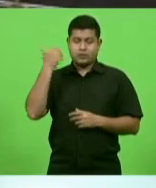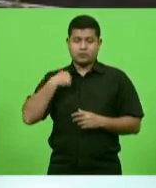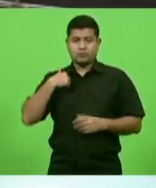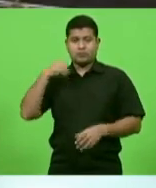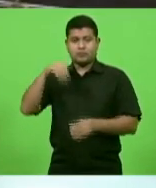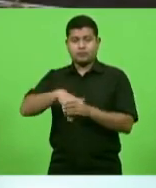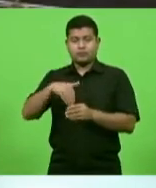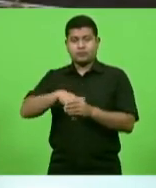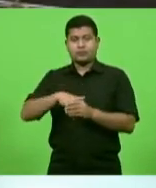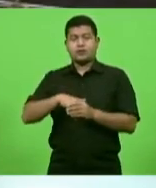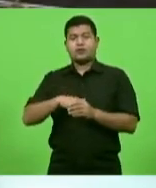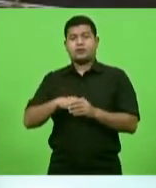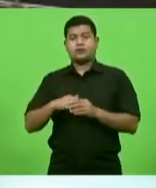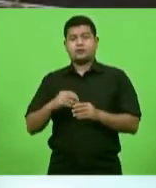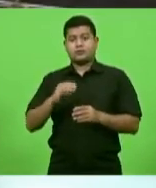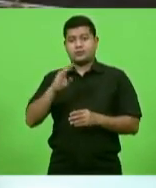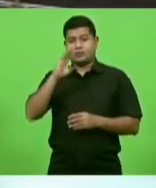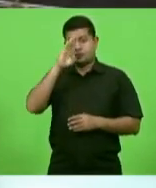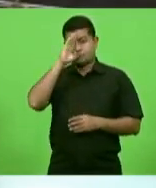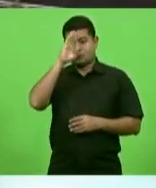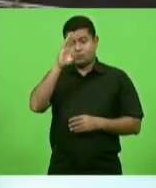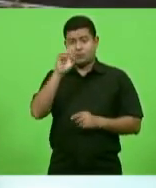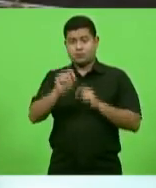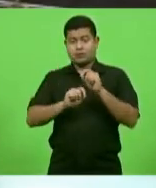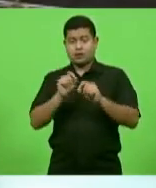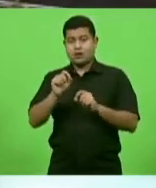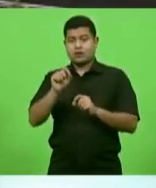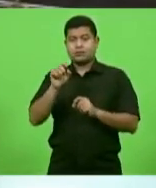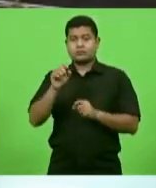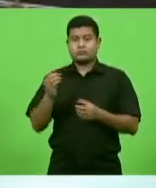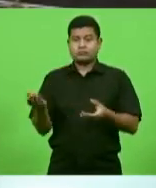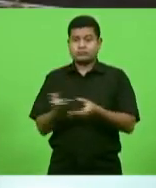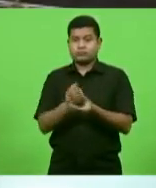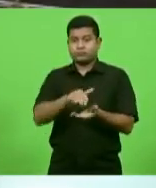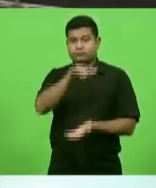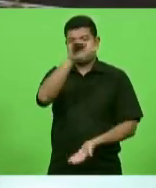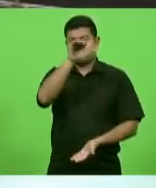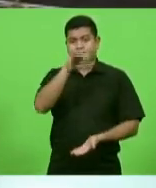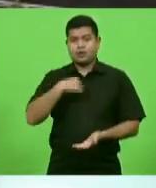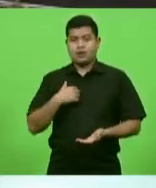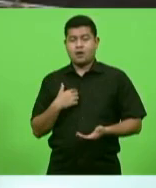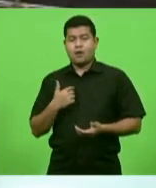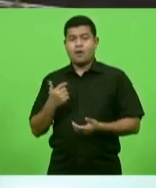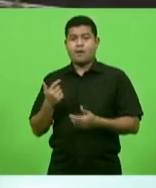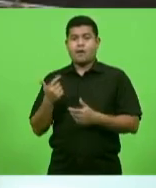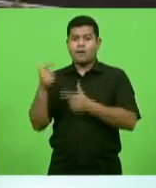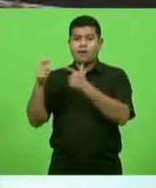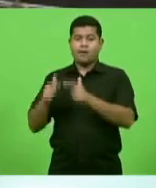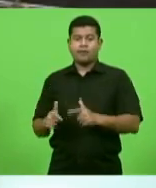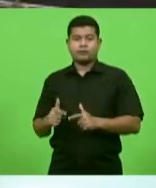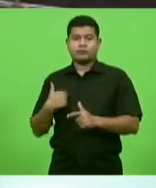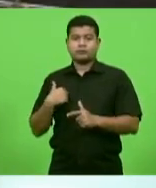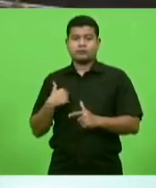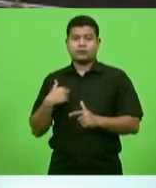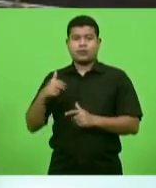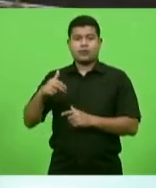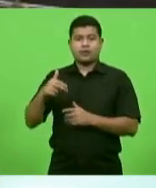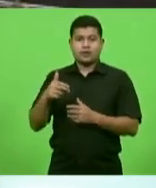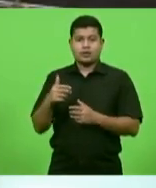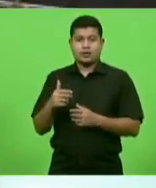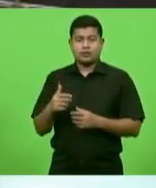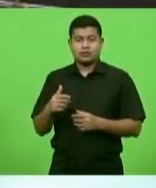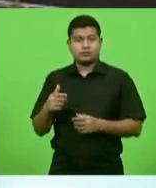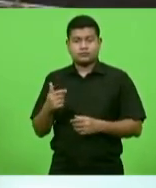agora se pauta única e exclusivamente no botão direito no sal sem qualquer ruptura com o norte